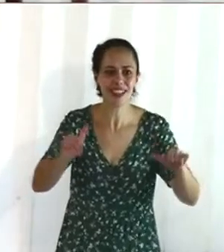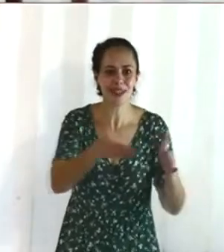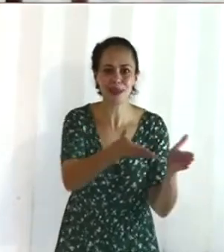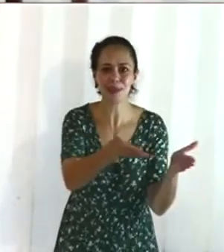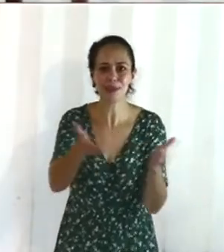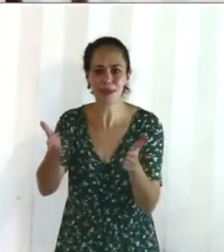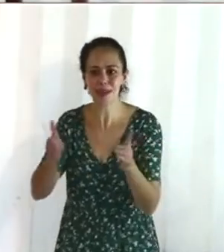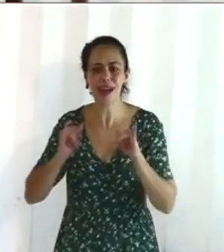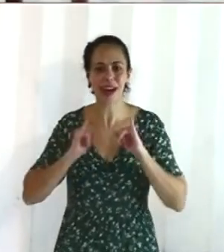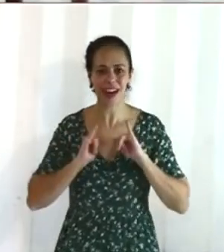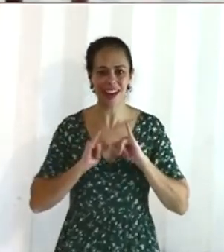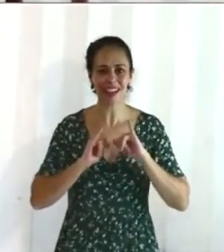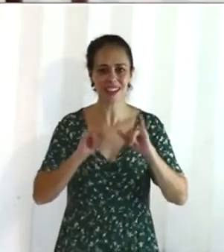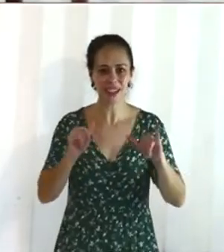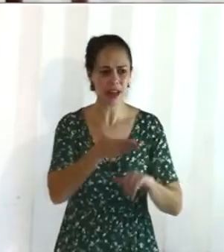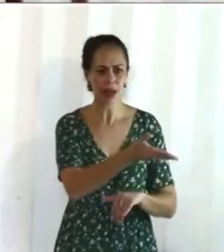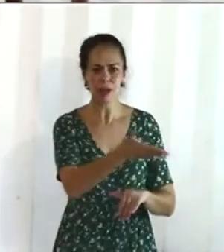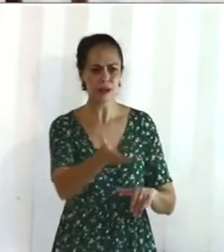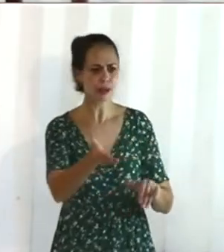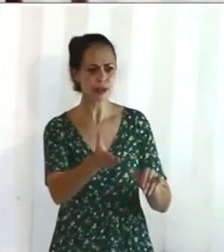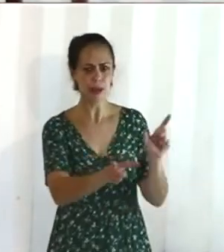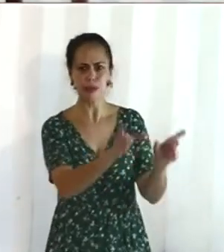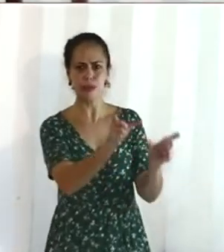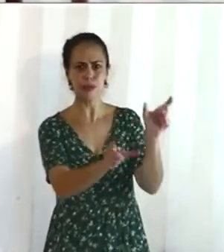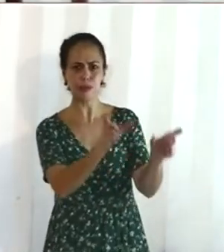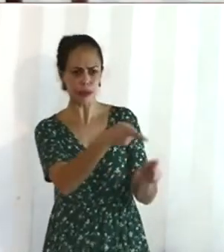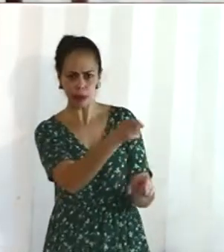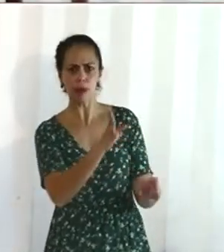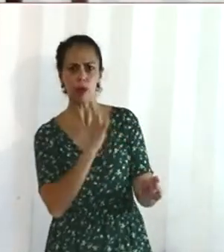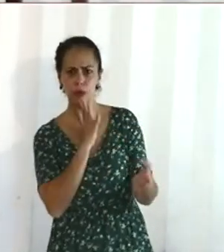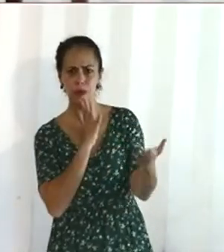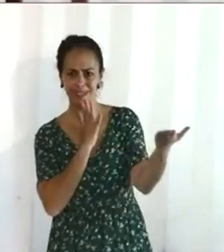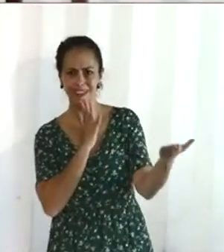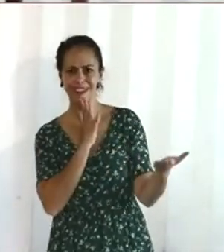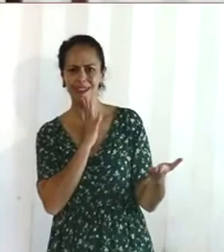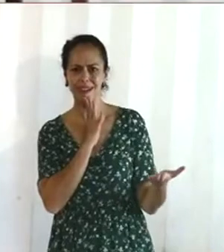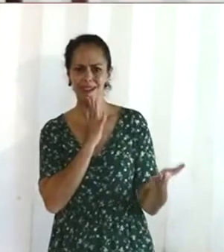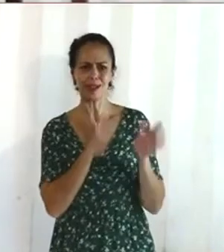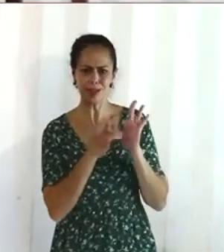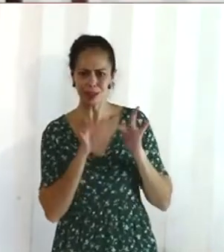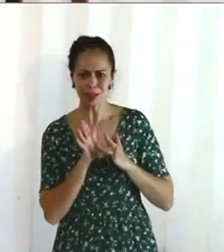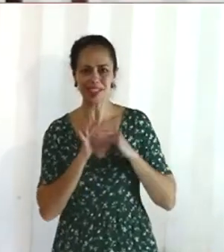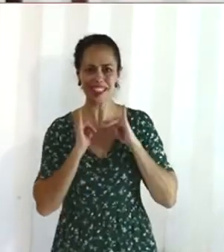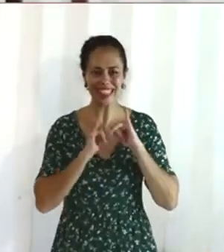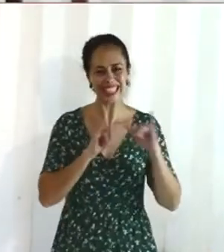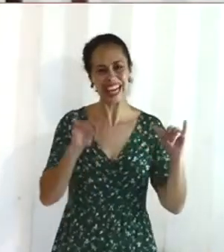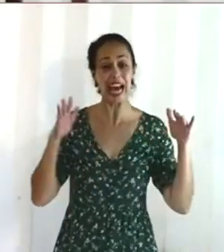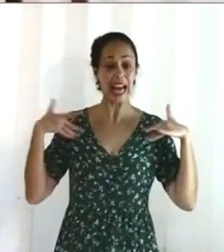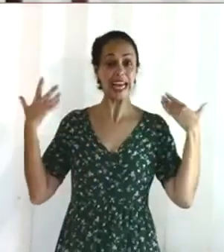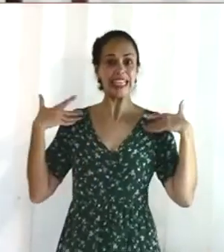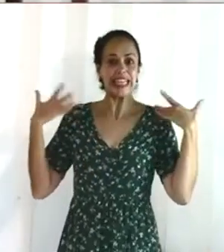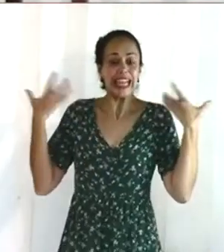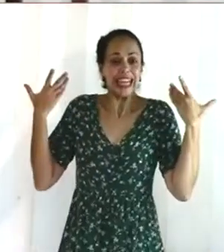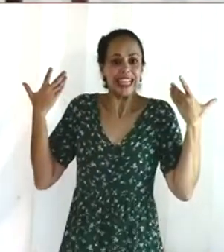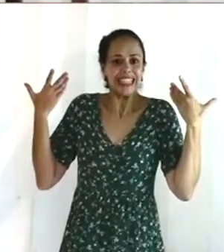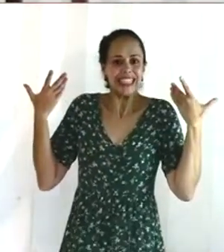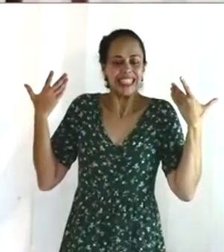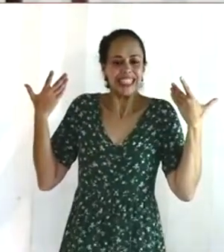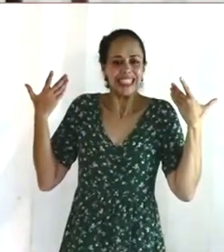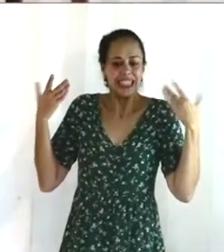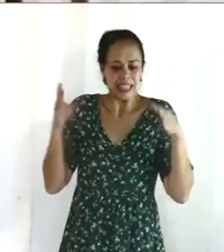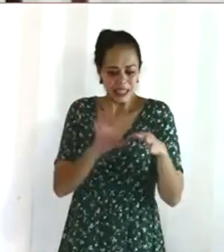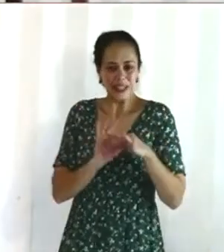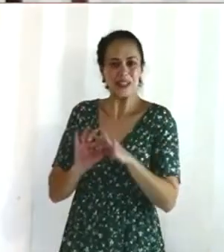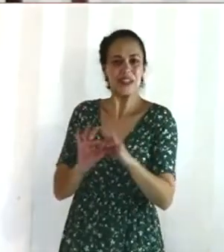te salvou, aquele que te libertou e aquele que traz alegria para você na comunhão dos santos,